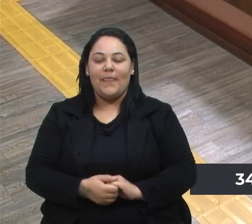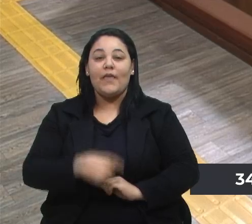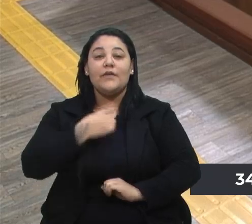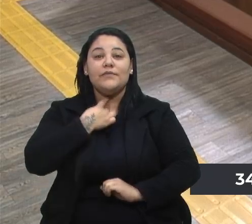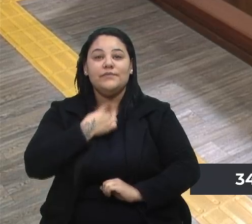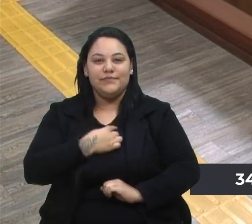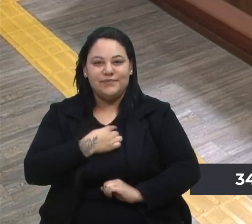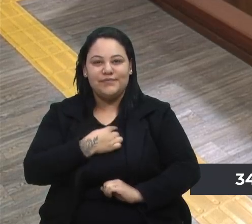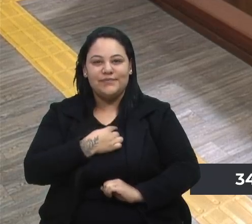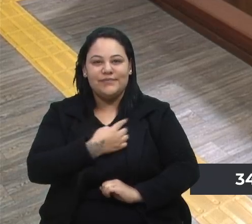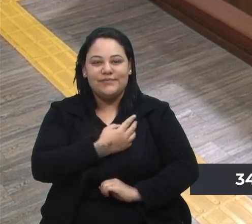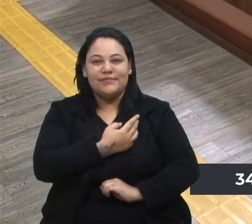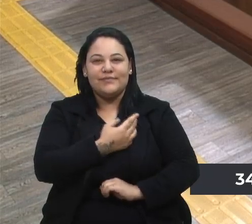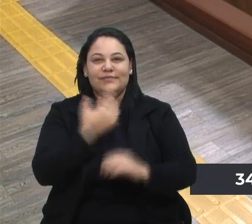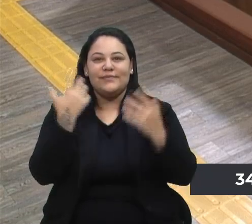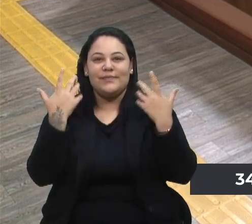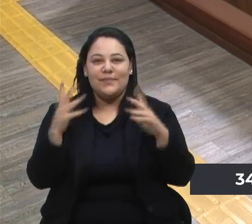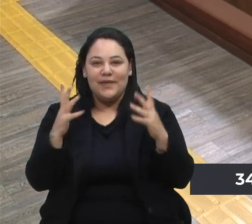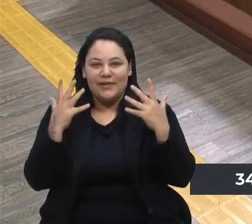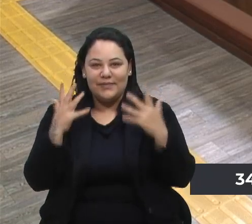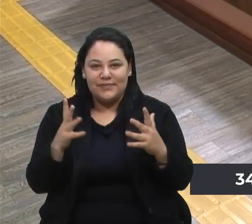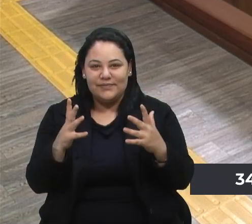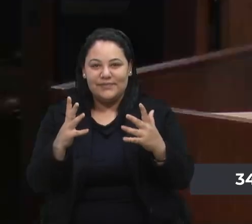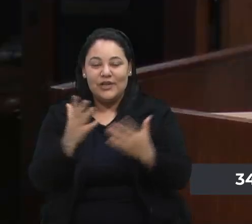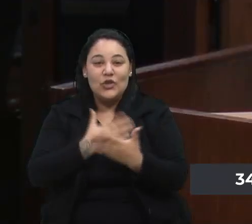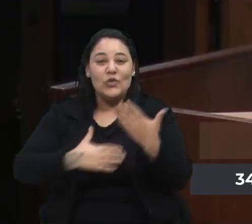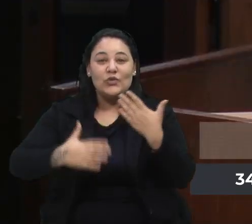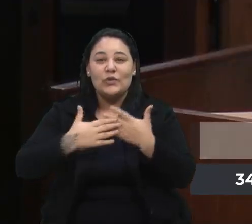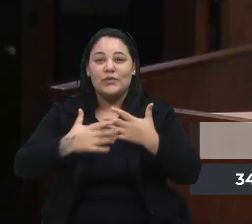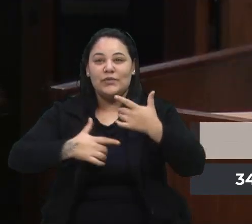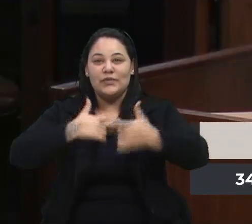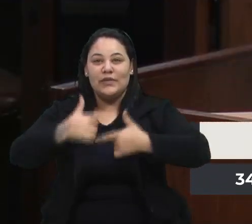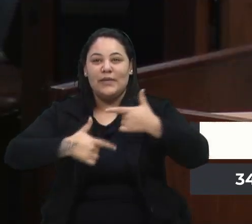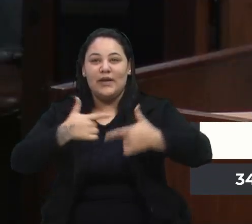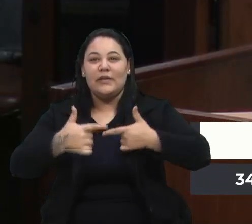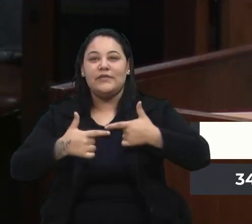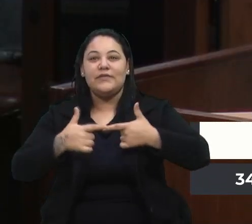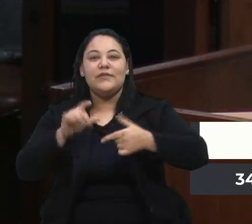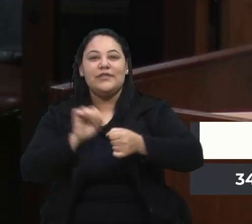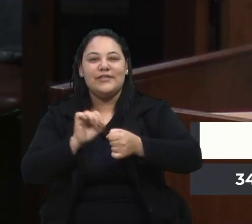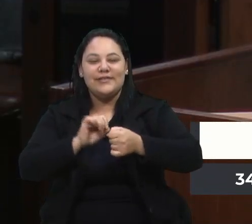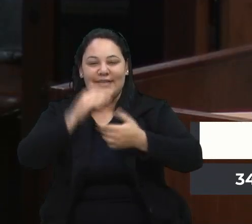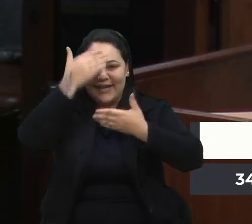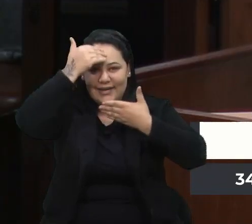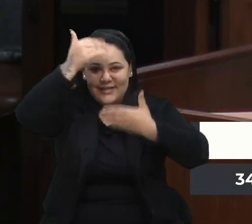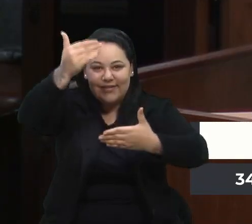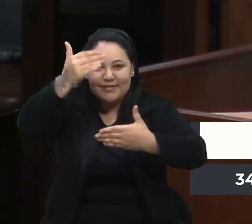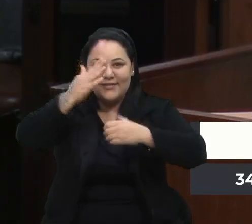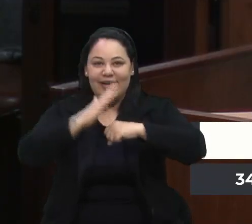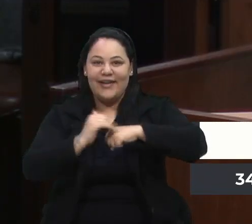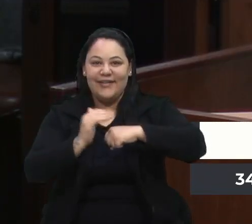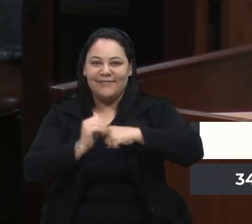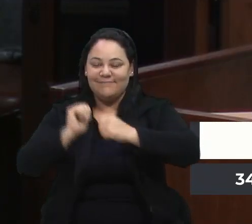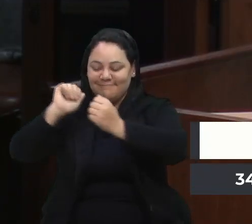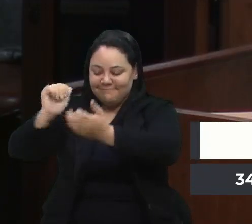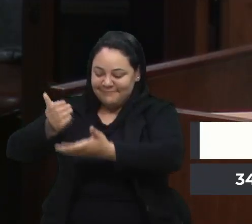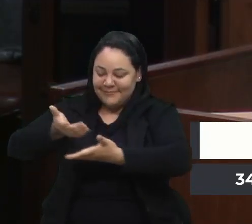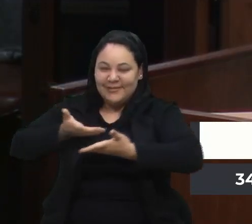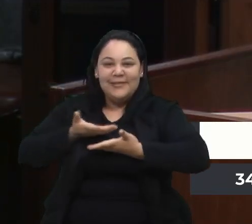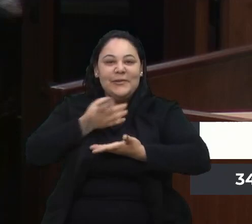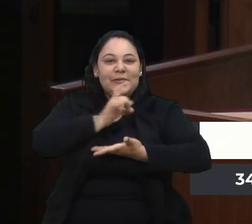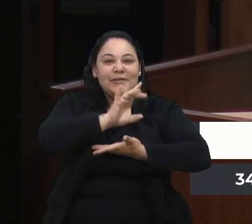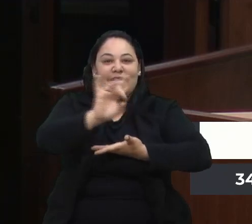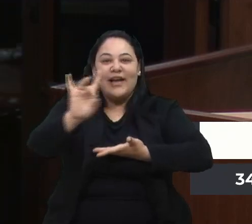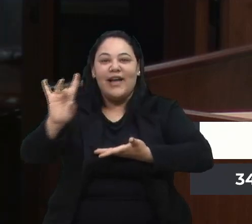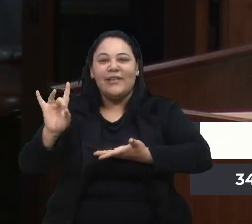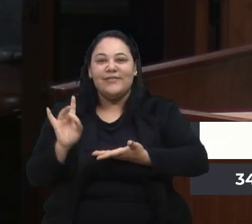Gostaríamos de parabenizá-los pelo trabalho que vem sendo feito e agradecer o carinho que estamos recebendo de cada um de